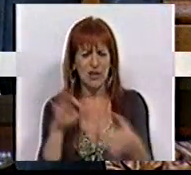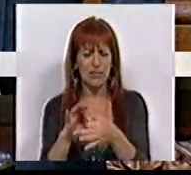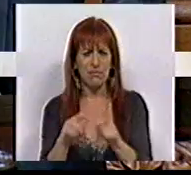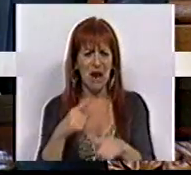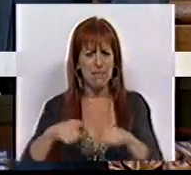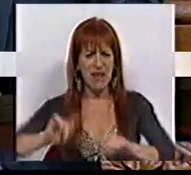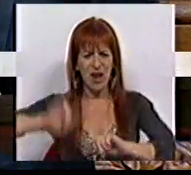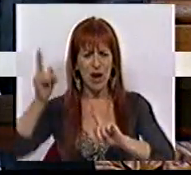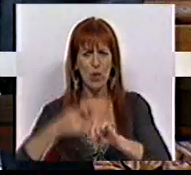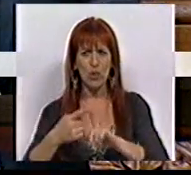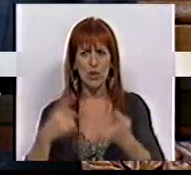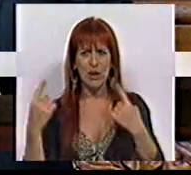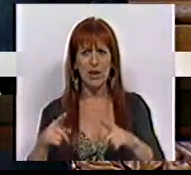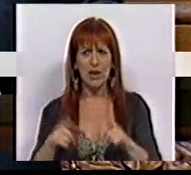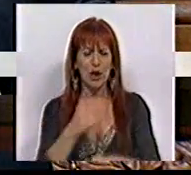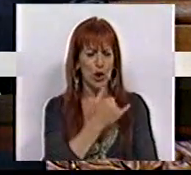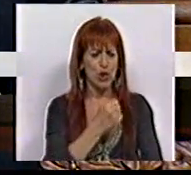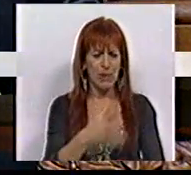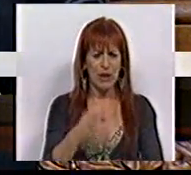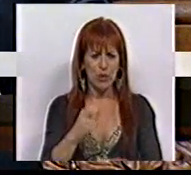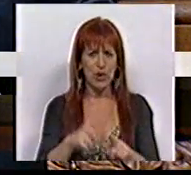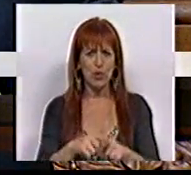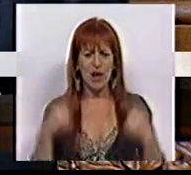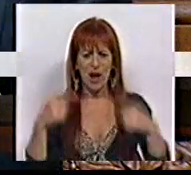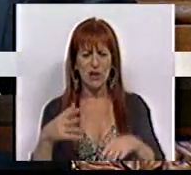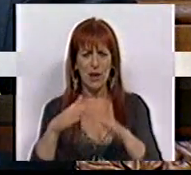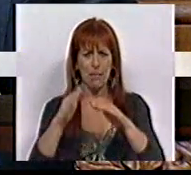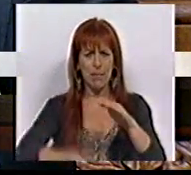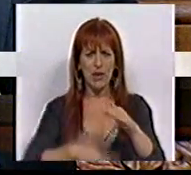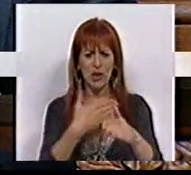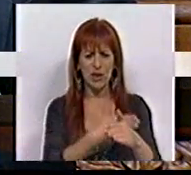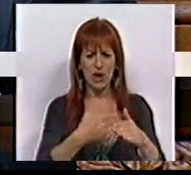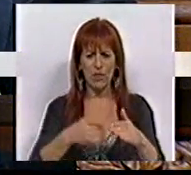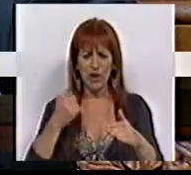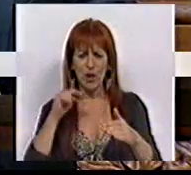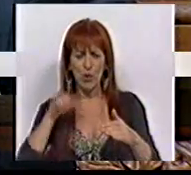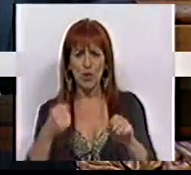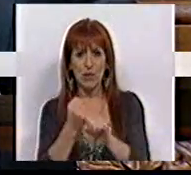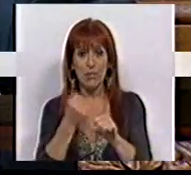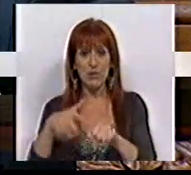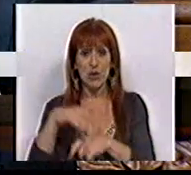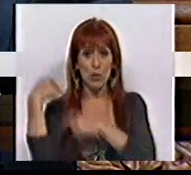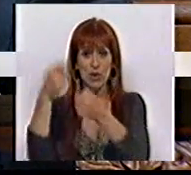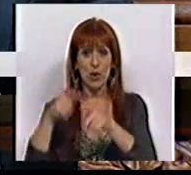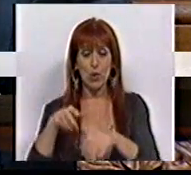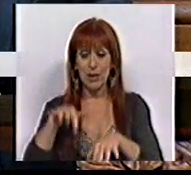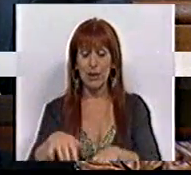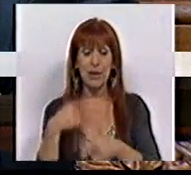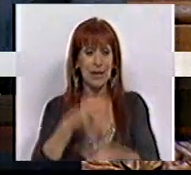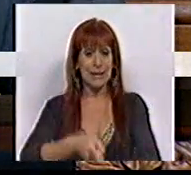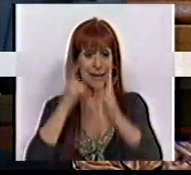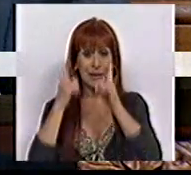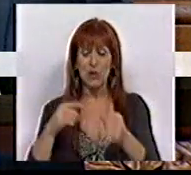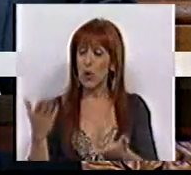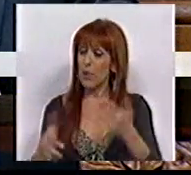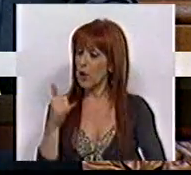desagregados, em média anual, em 2013 existiam menos 192 mil empregos na agricultura, silvicultura e pesca do